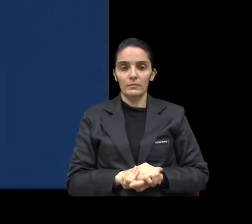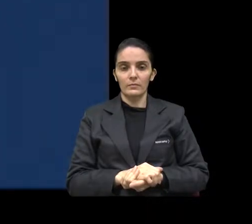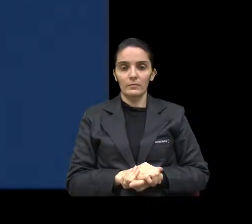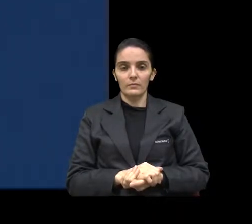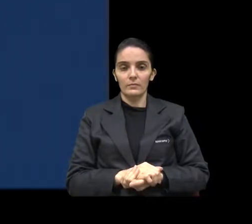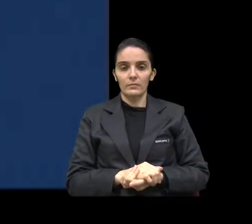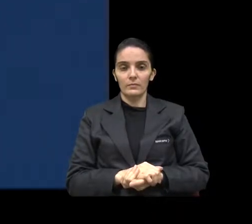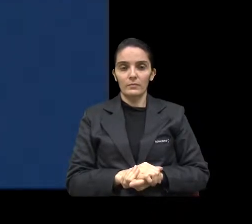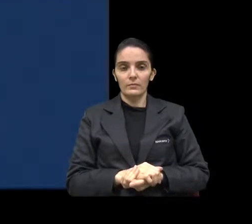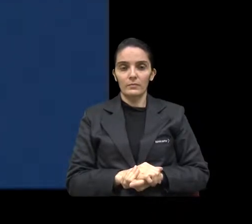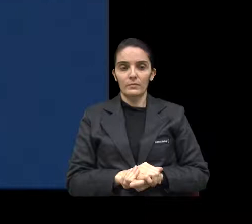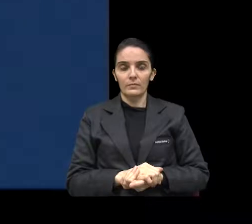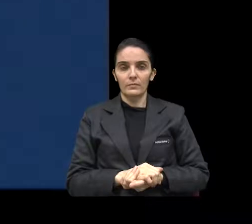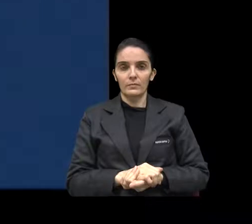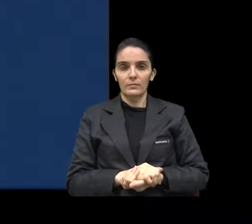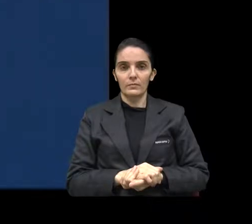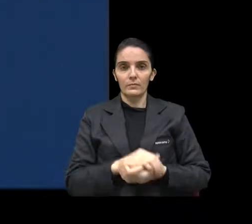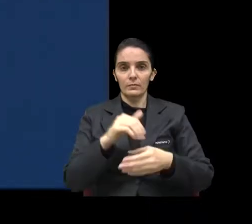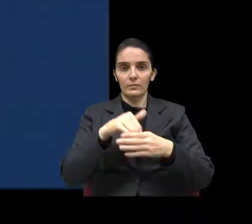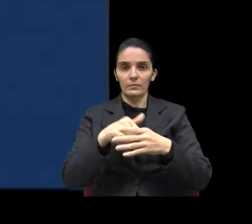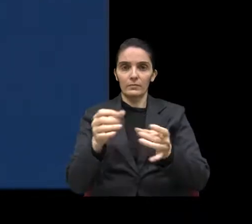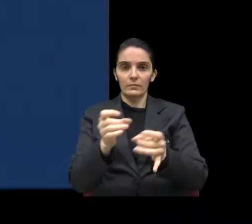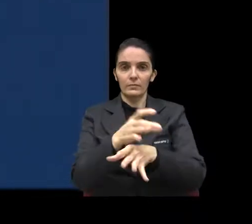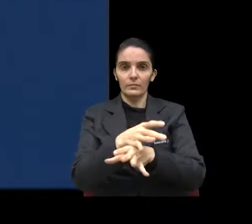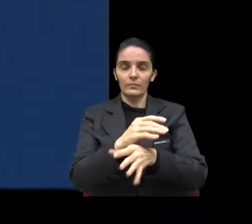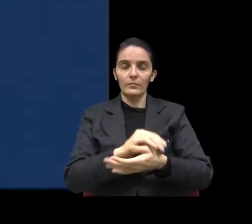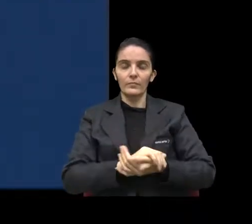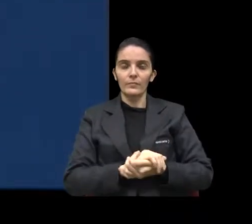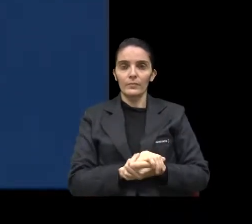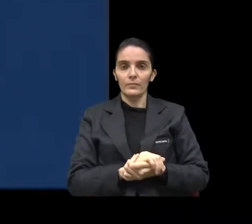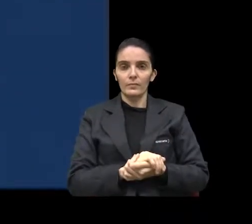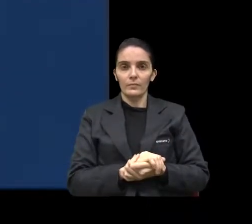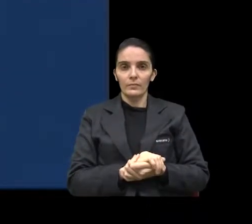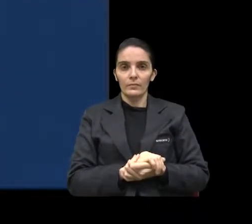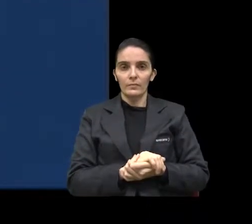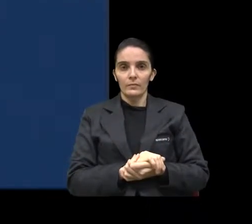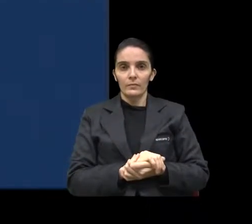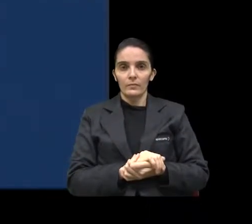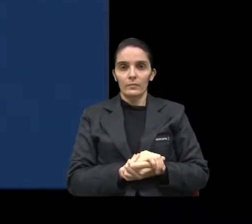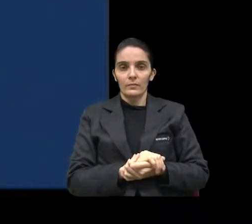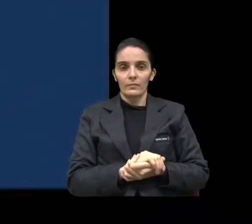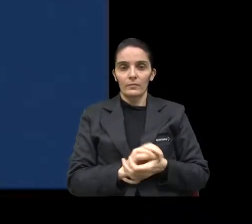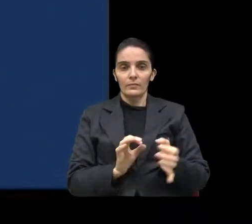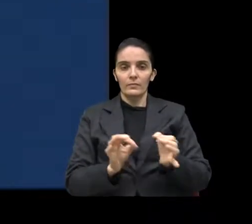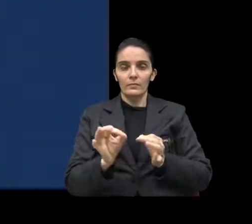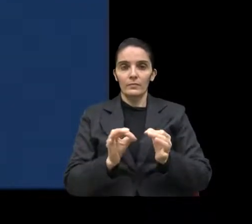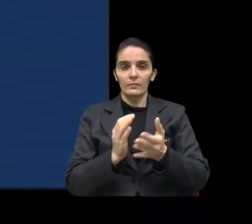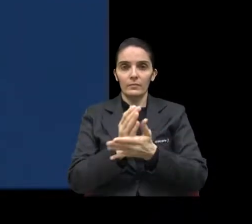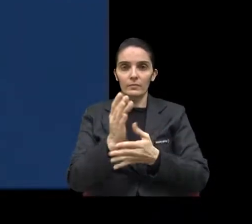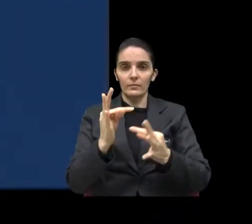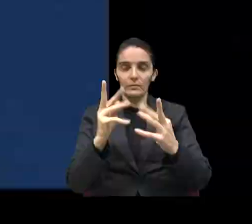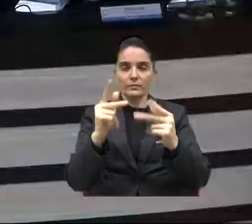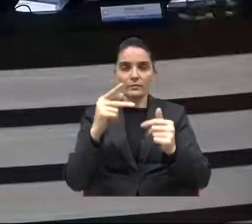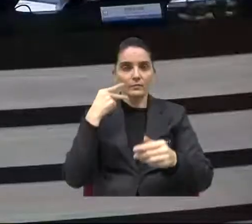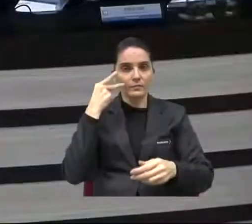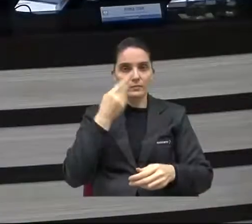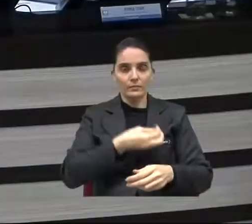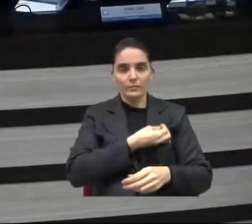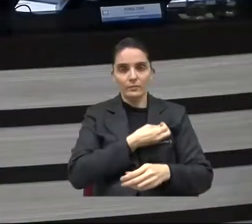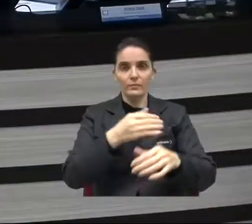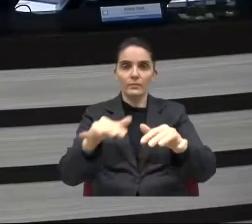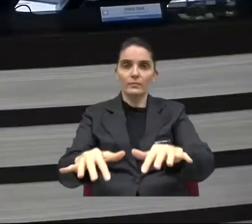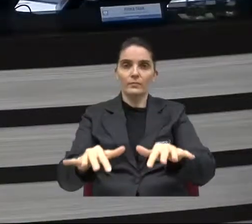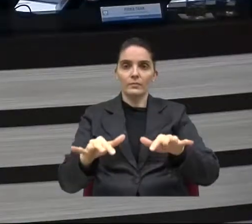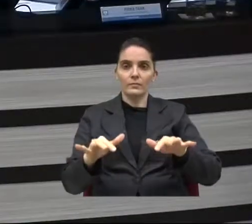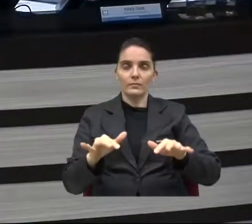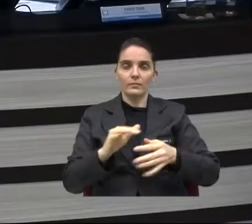Está encerrada a votação. projeto foi aprovado por todos os vereadores